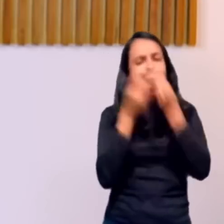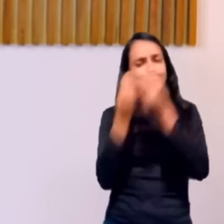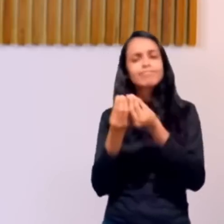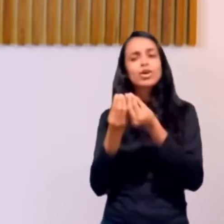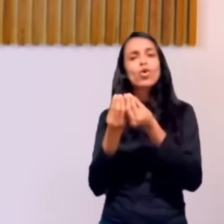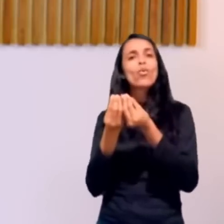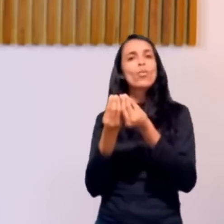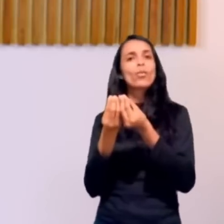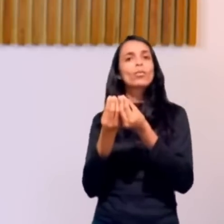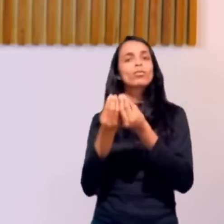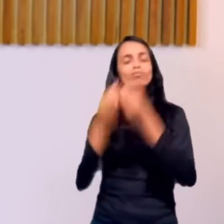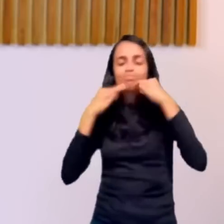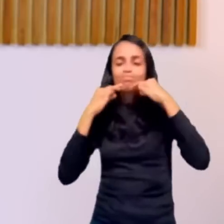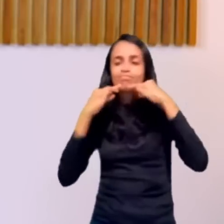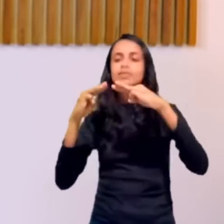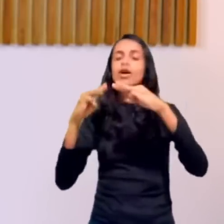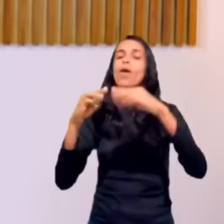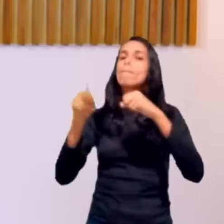árdua tarefa.